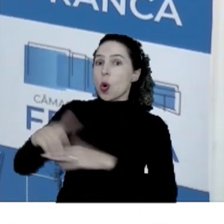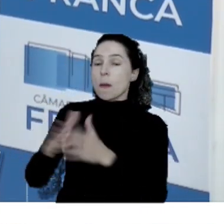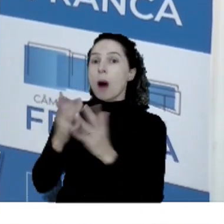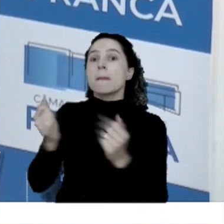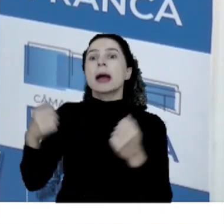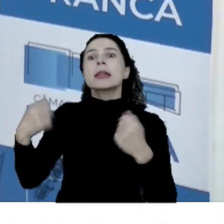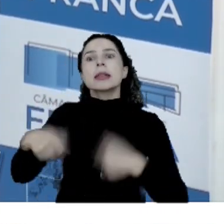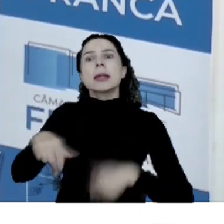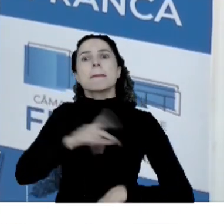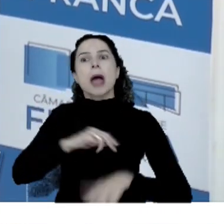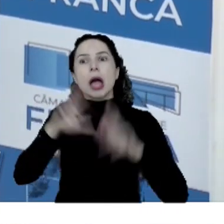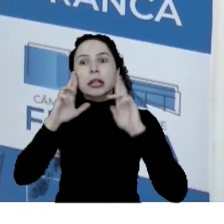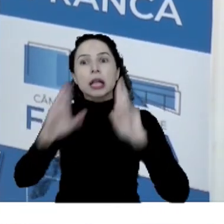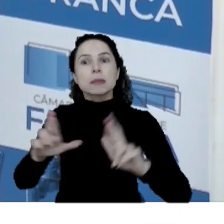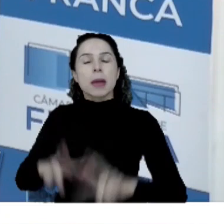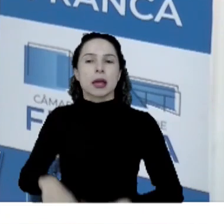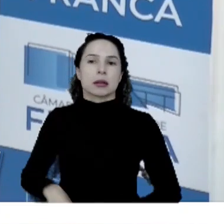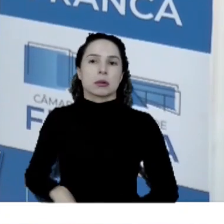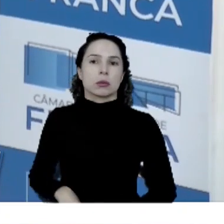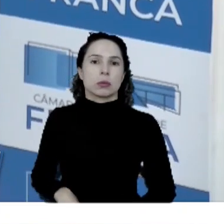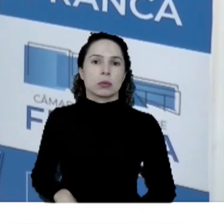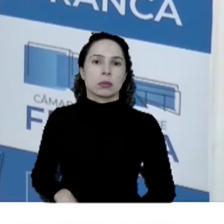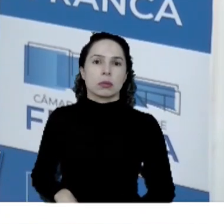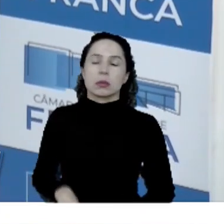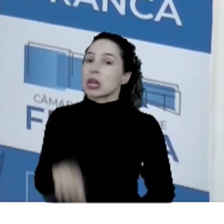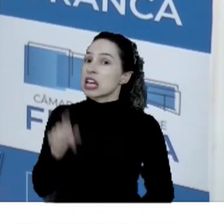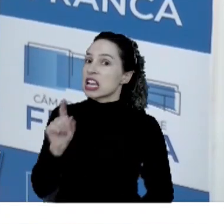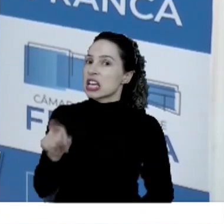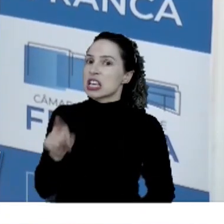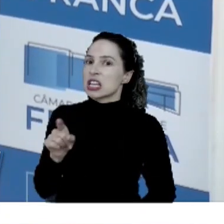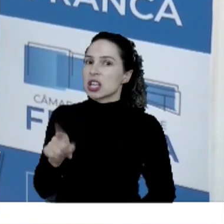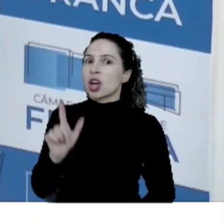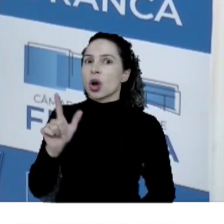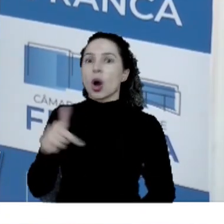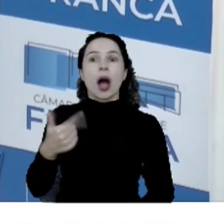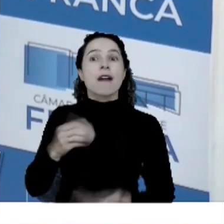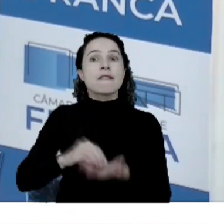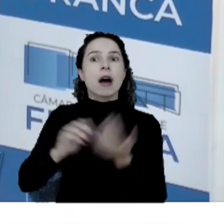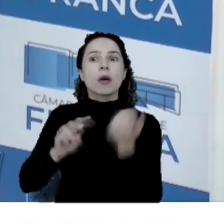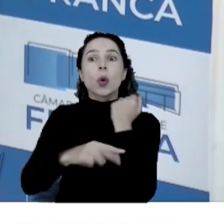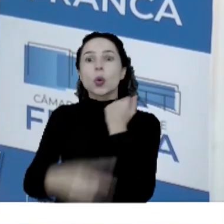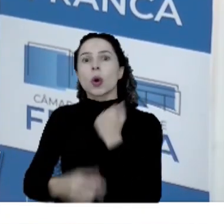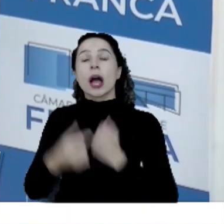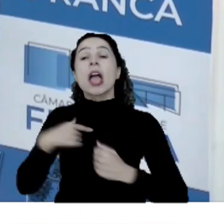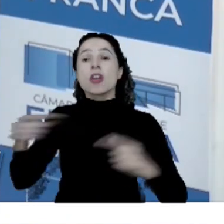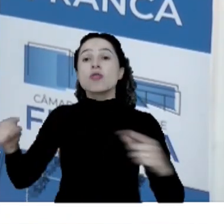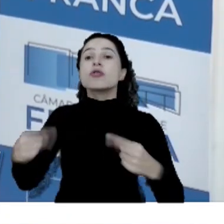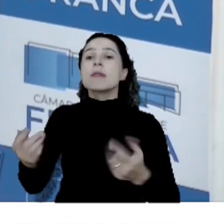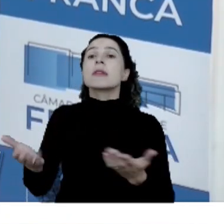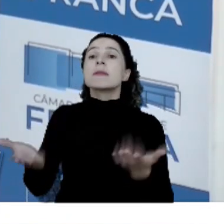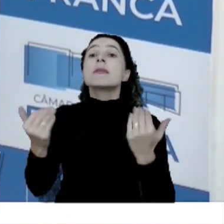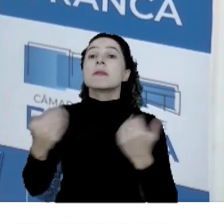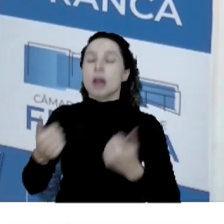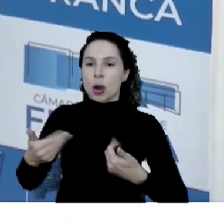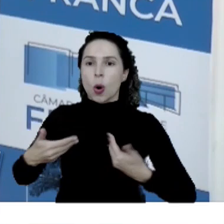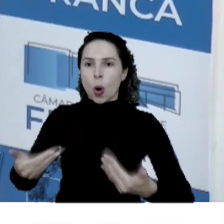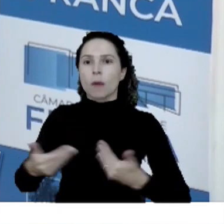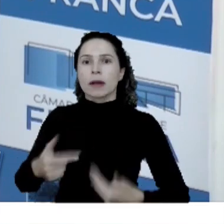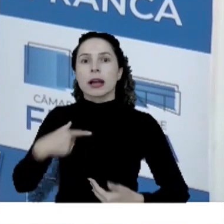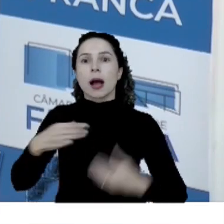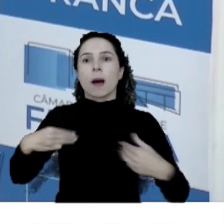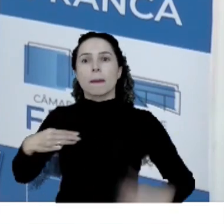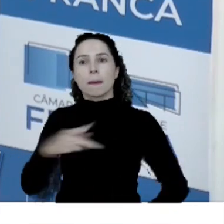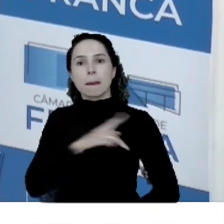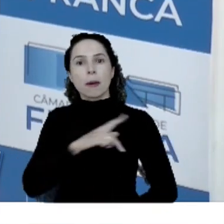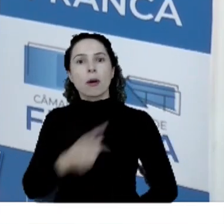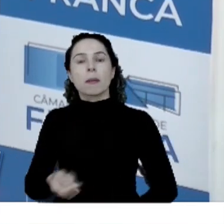respeitada. Mas isso que é inconsequência. Eu desafio, eu fiz um convite ao Ministério Público e